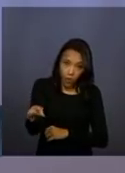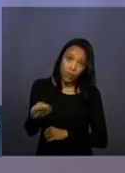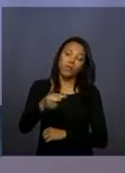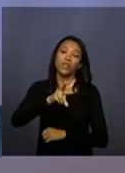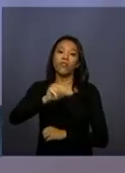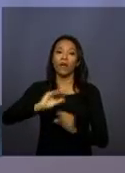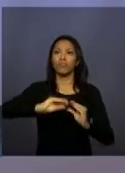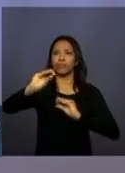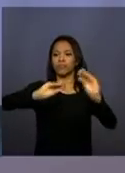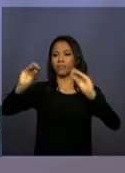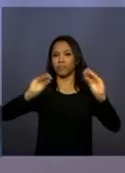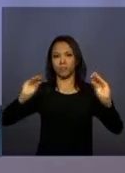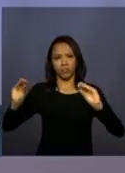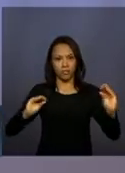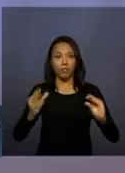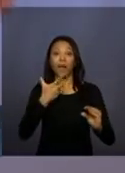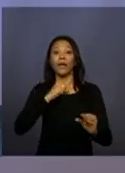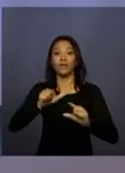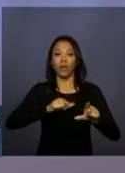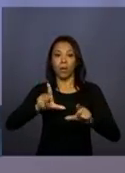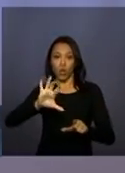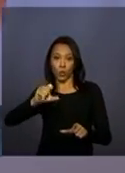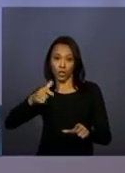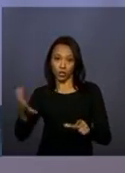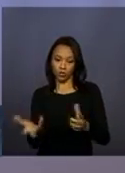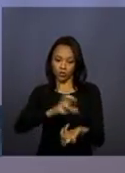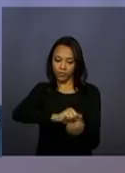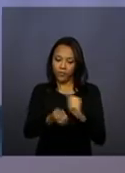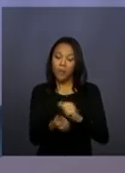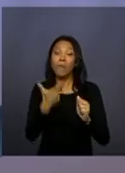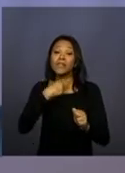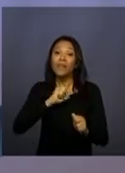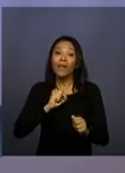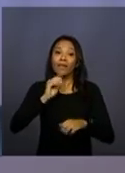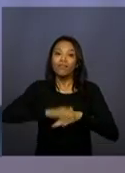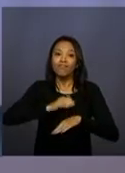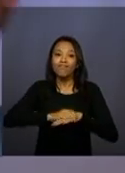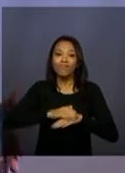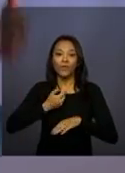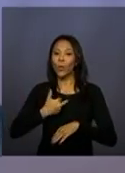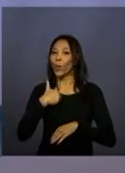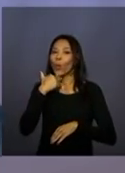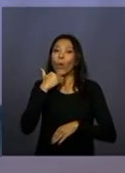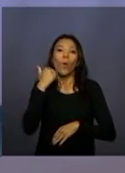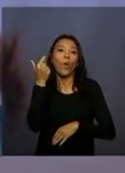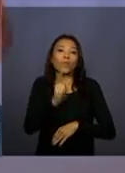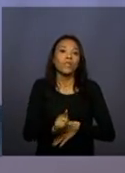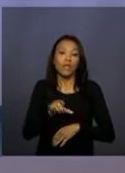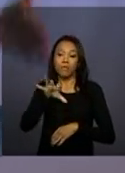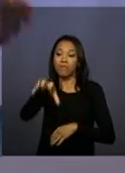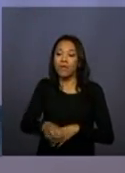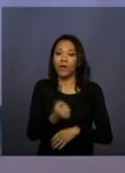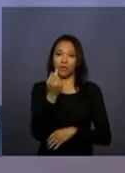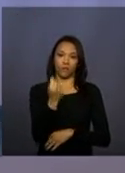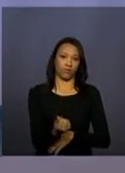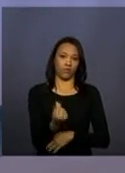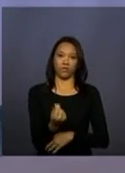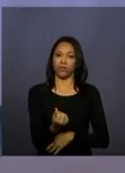catadores, existem contratos assinados, mas os catadores não conseguem acessar esse recurso de forma